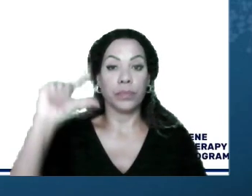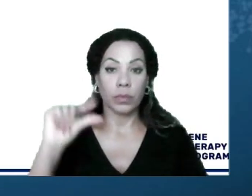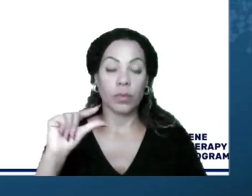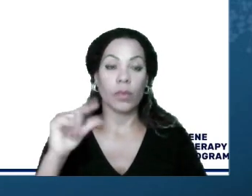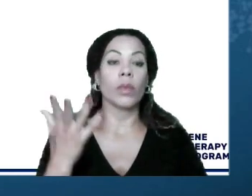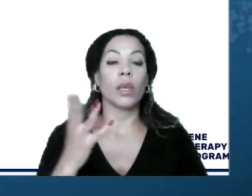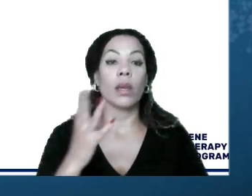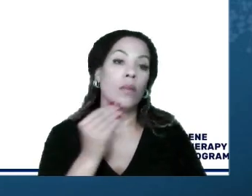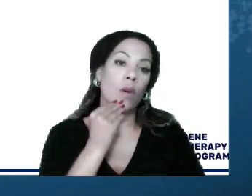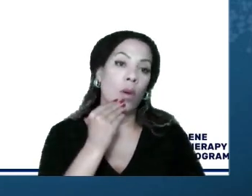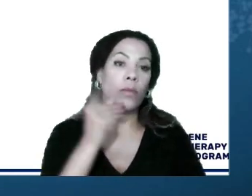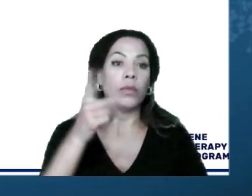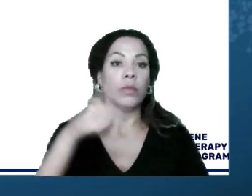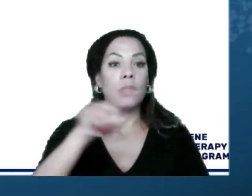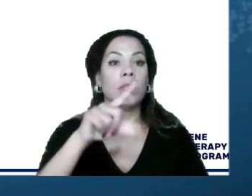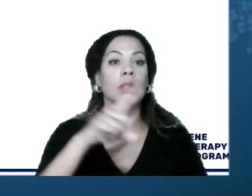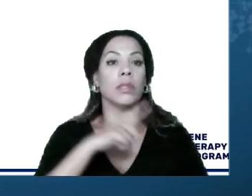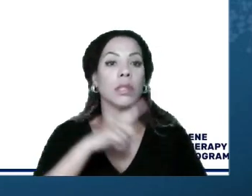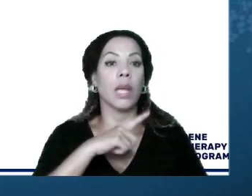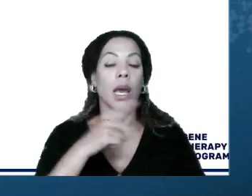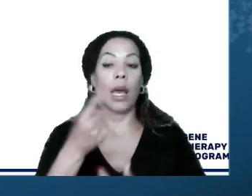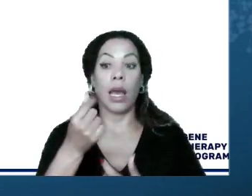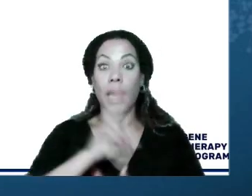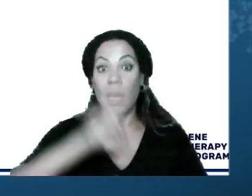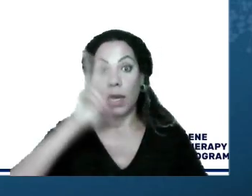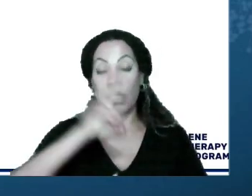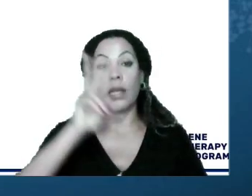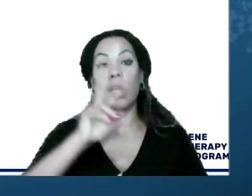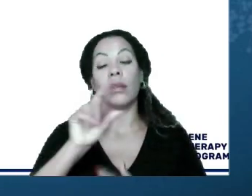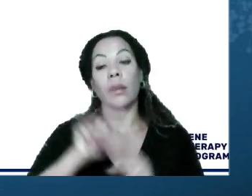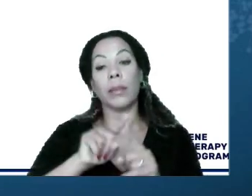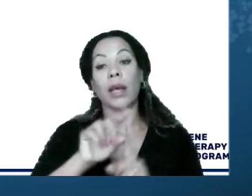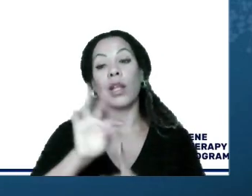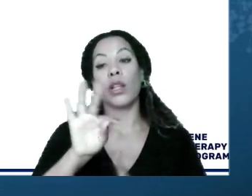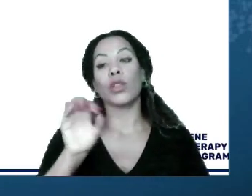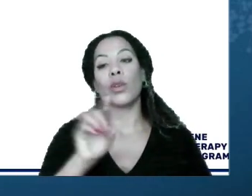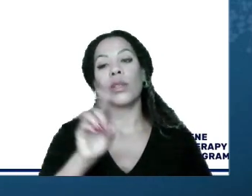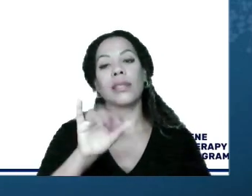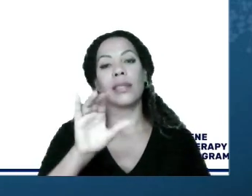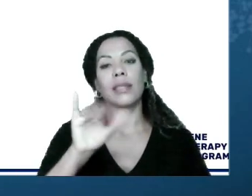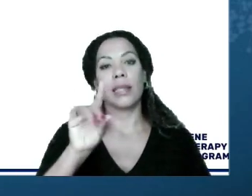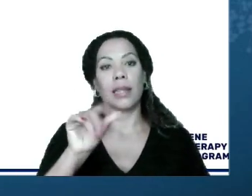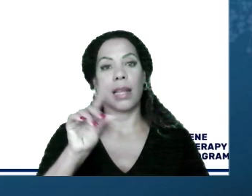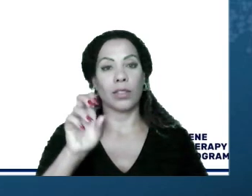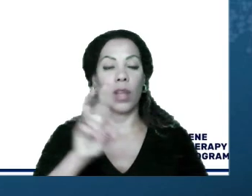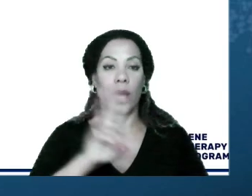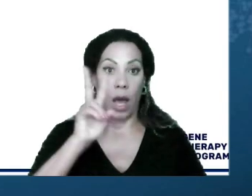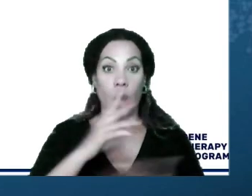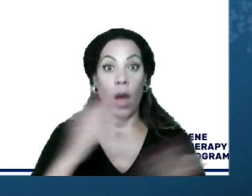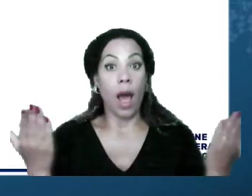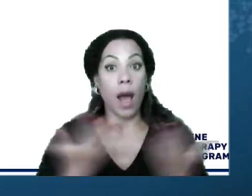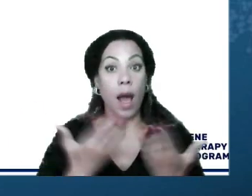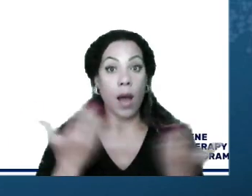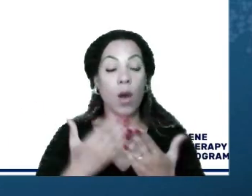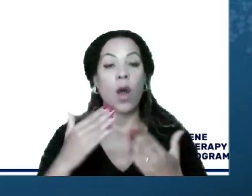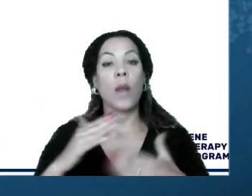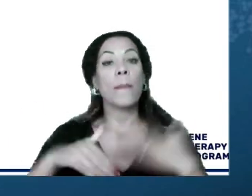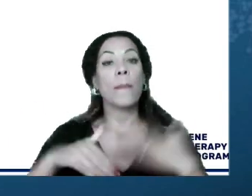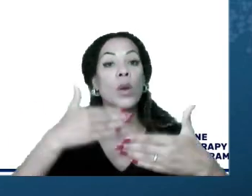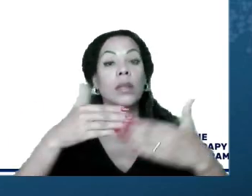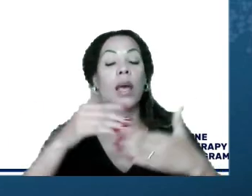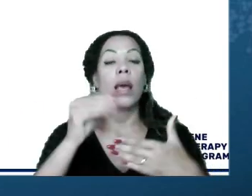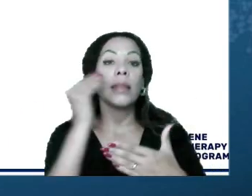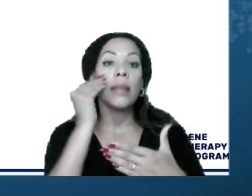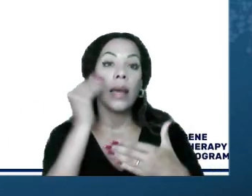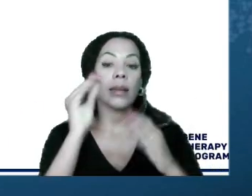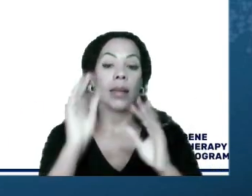você tem esse alto custo e uma toxicidade muito alta. Então, estamos no processo de tratar essa mesma